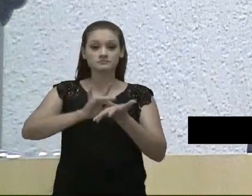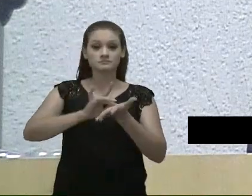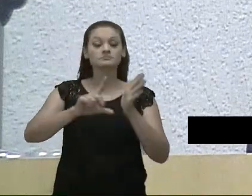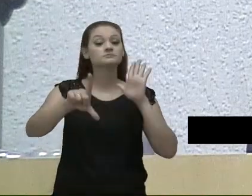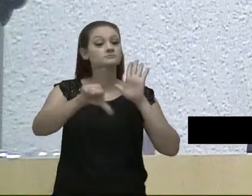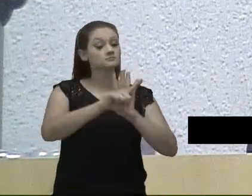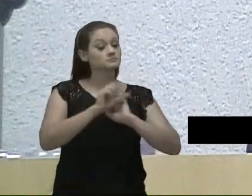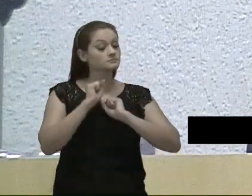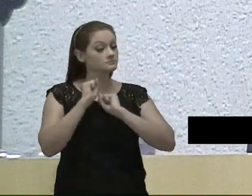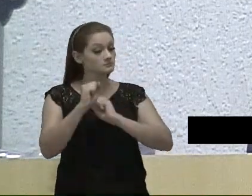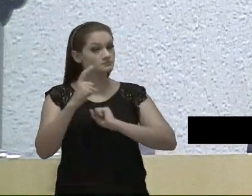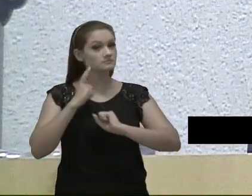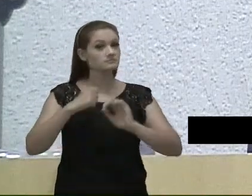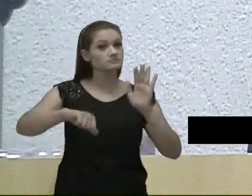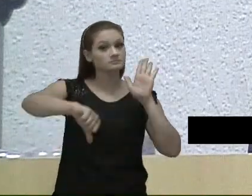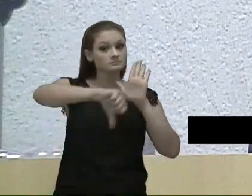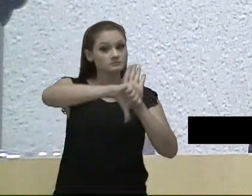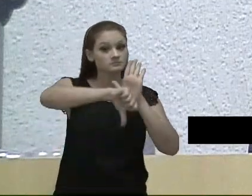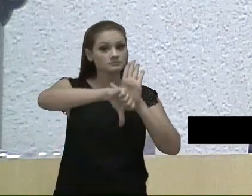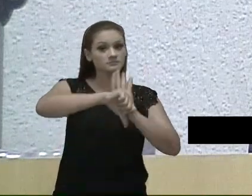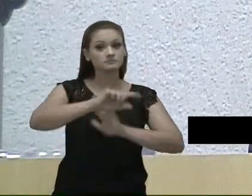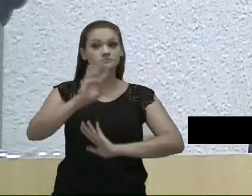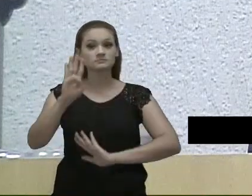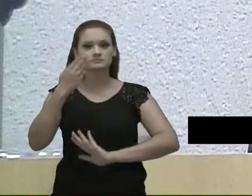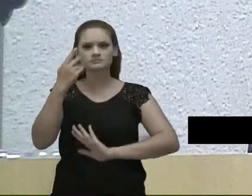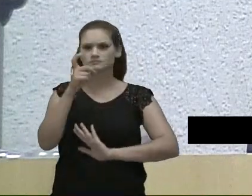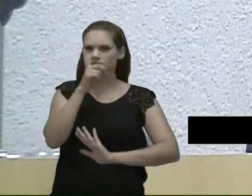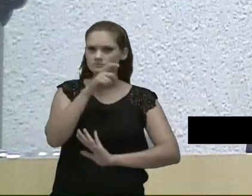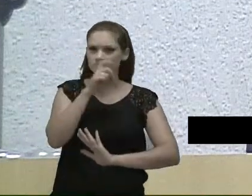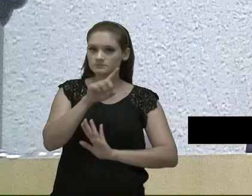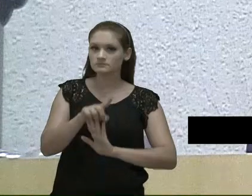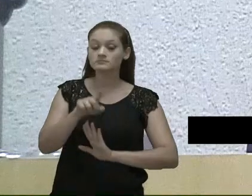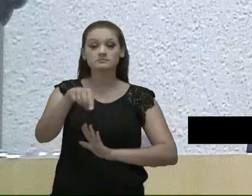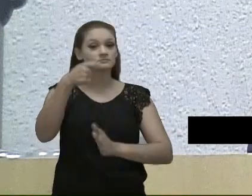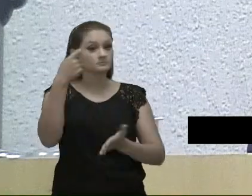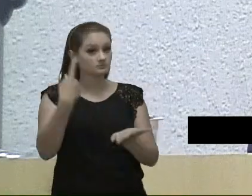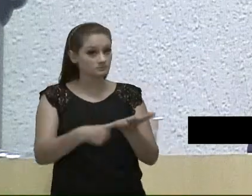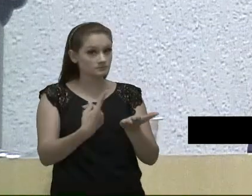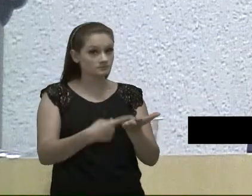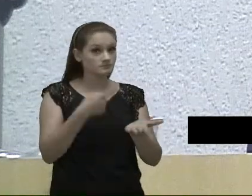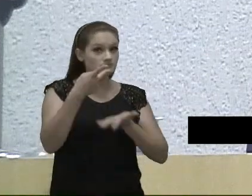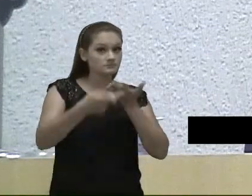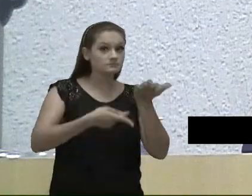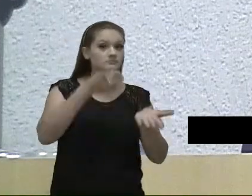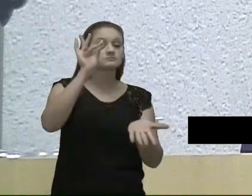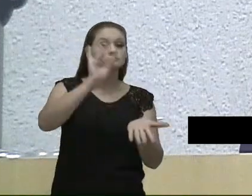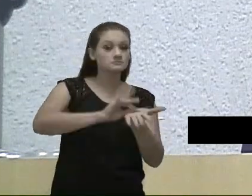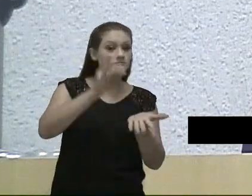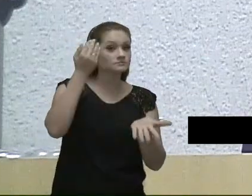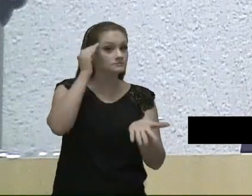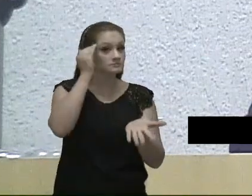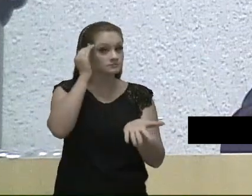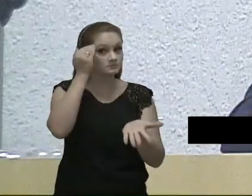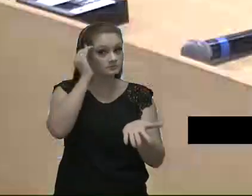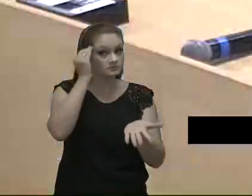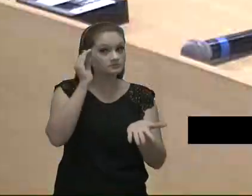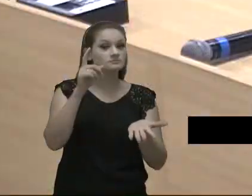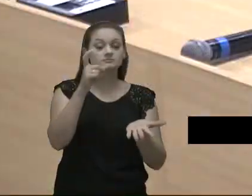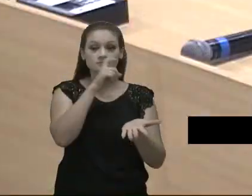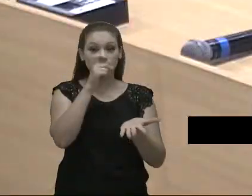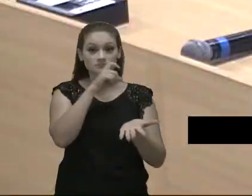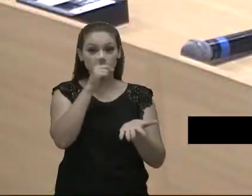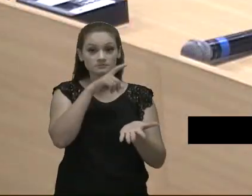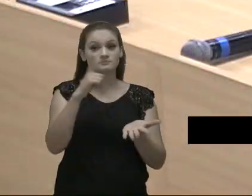ser processado criminalmente caso falte com a verdade. O senhor se compromete a dizer a verdade e tem ciência das consequências em caso de mentiras?